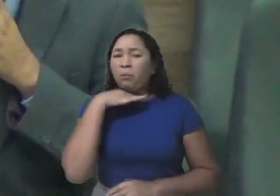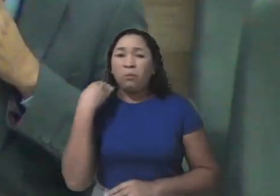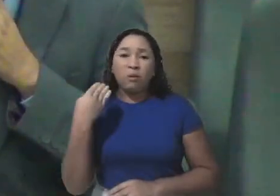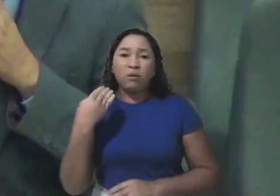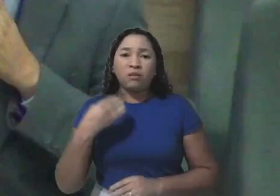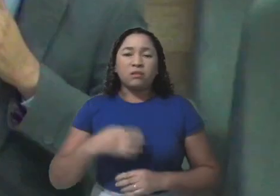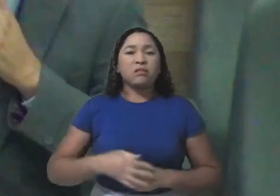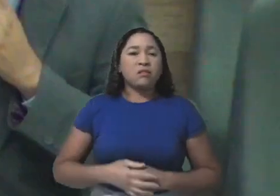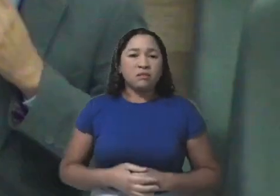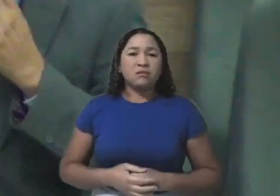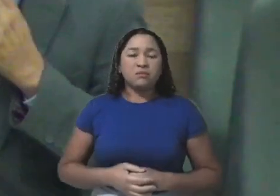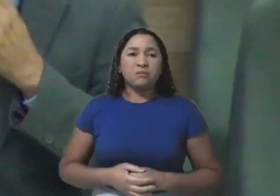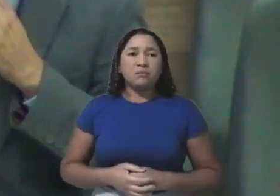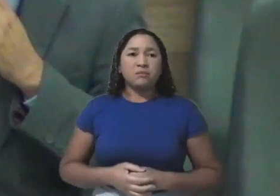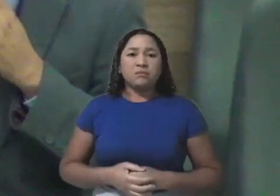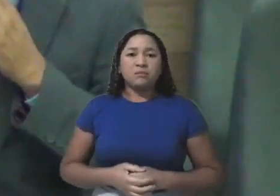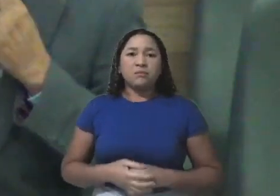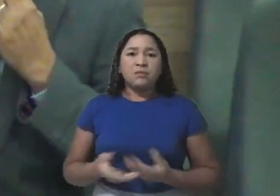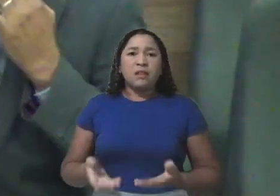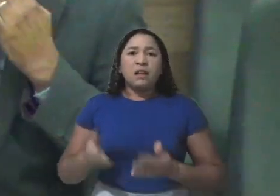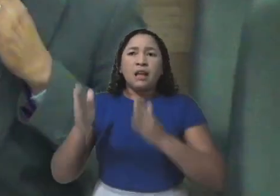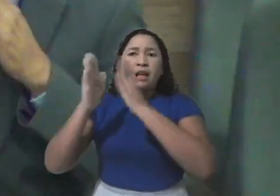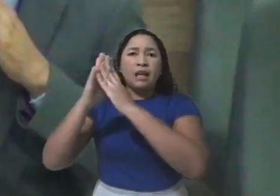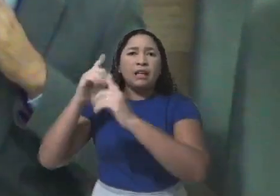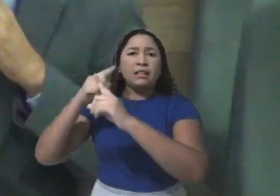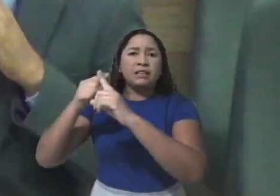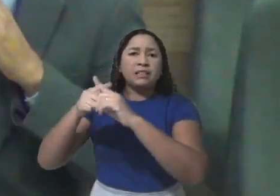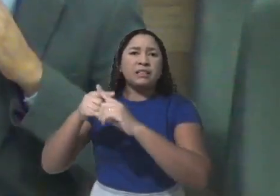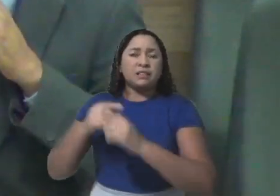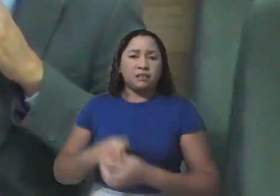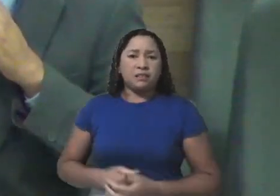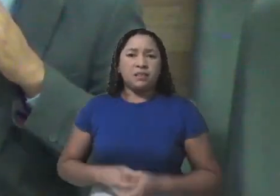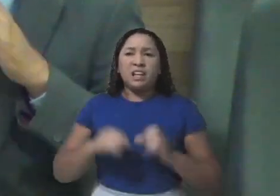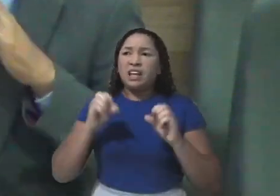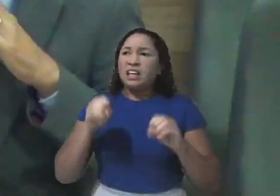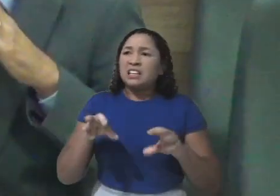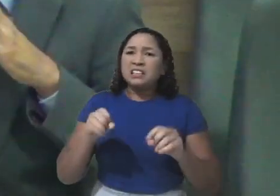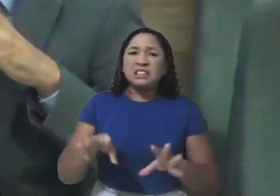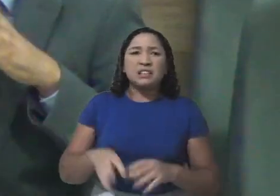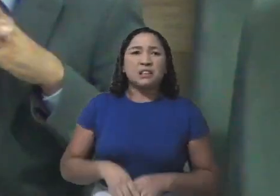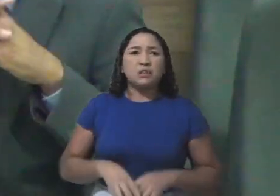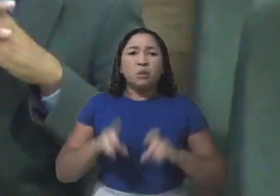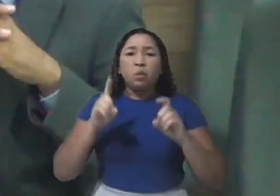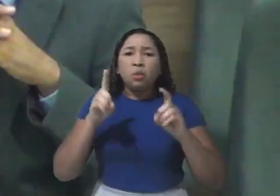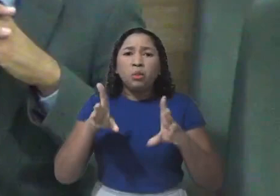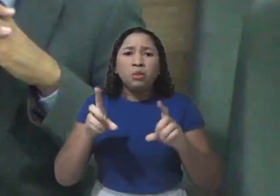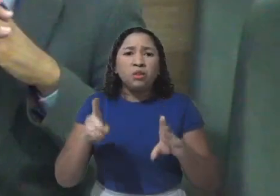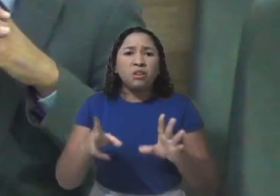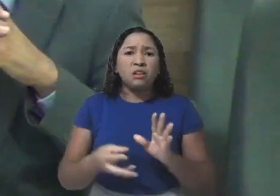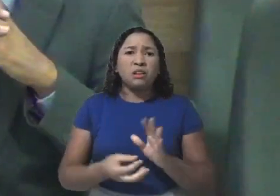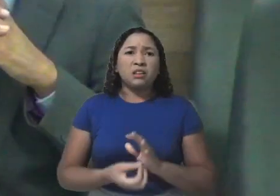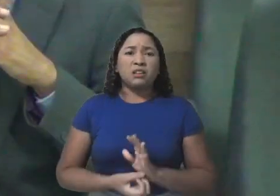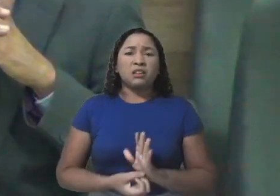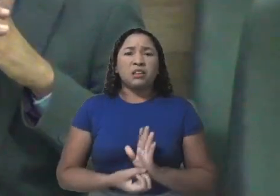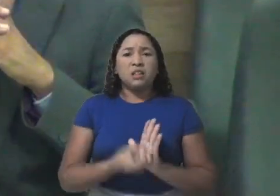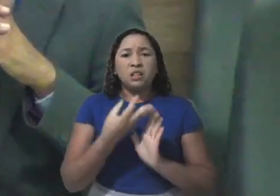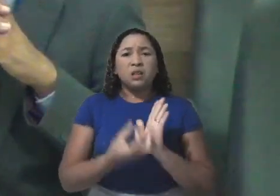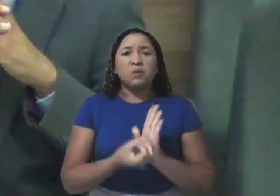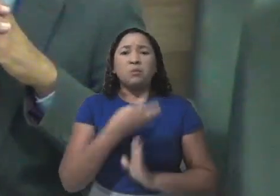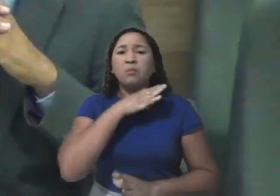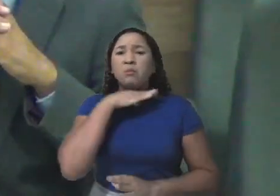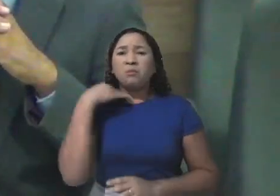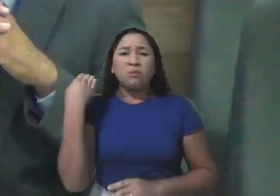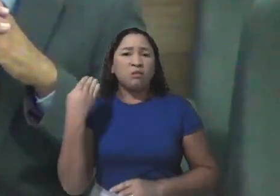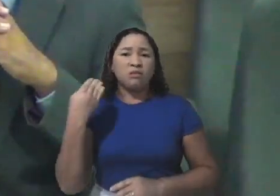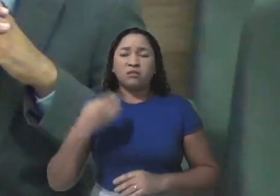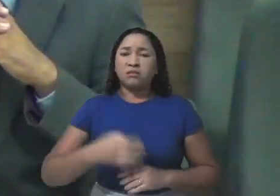Revivendo as obras mortas, a doutrina das obras mortas. Esse é só um exemplo, são tantas outras. A